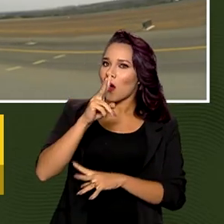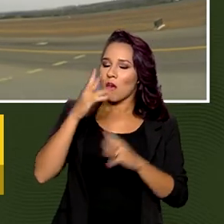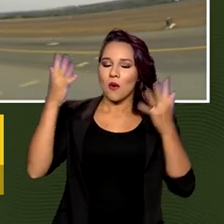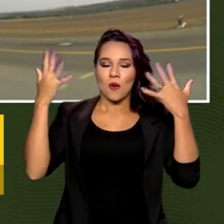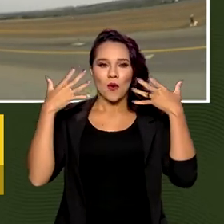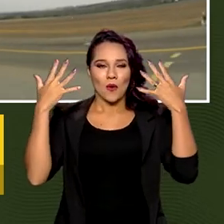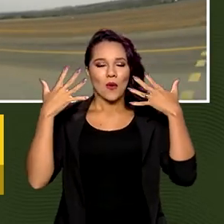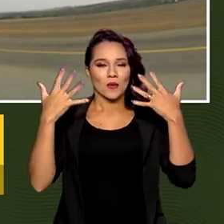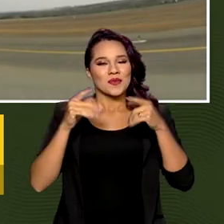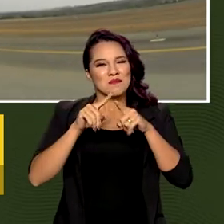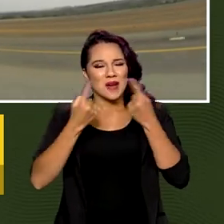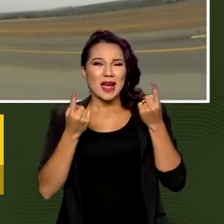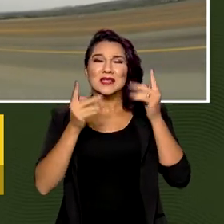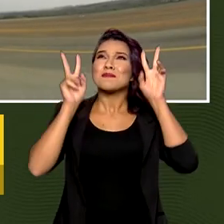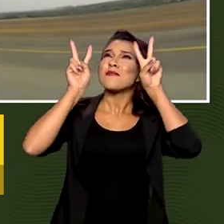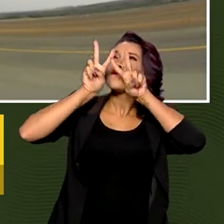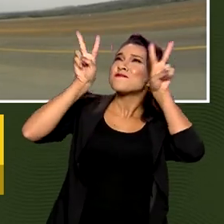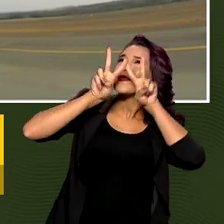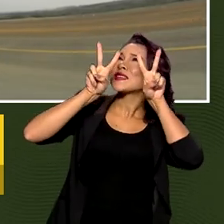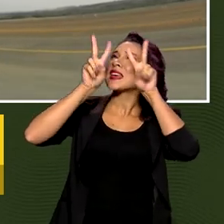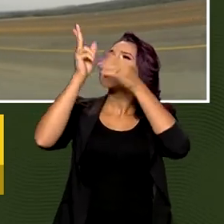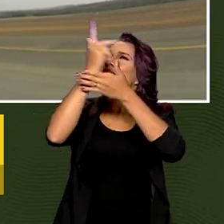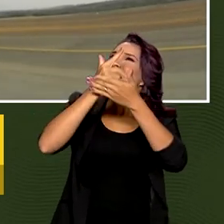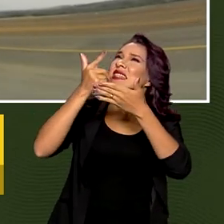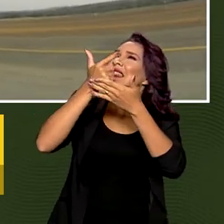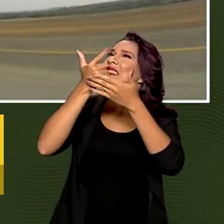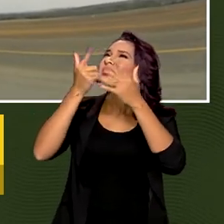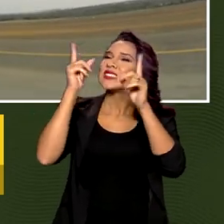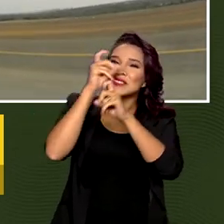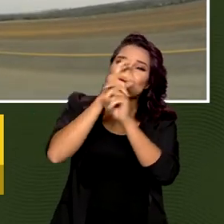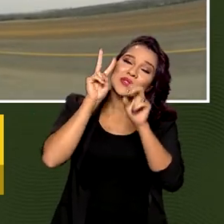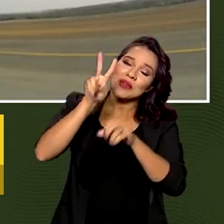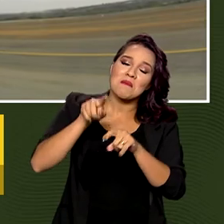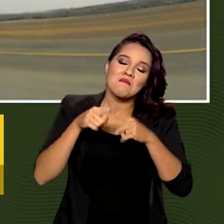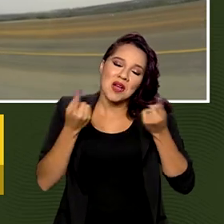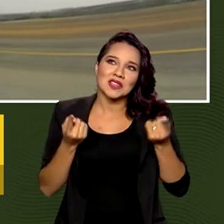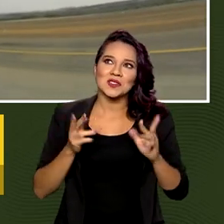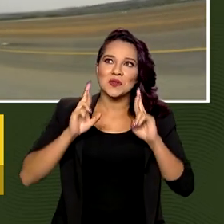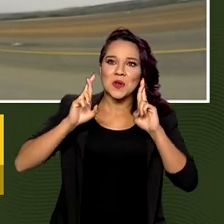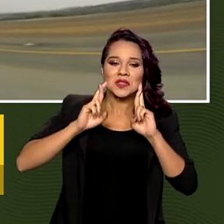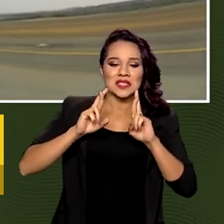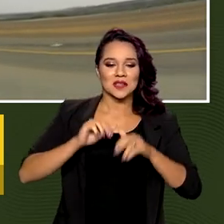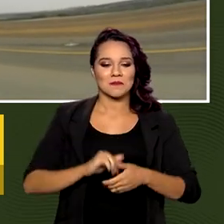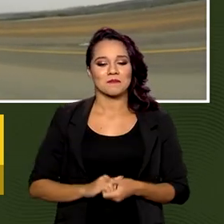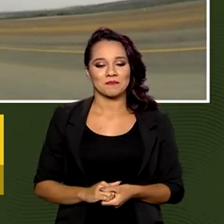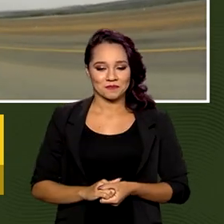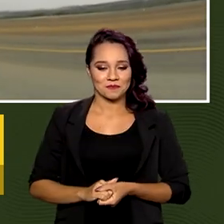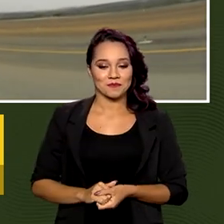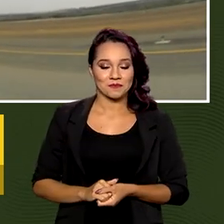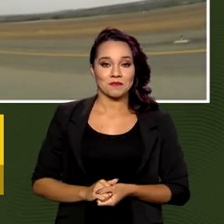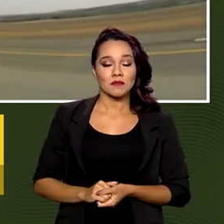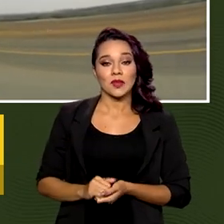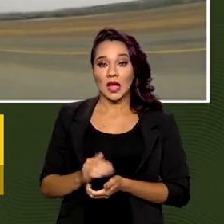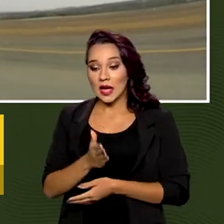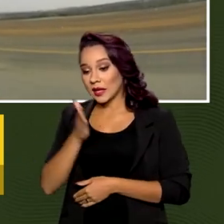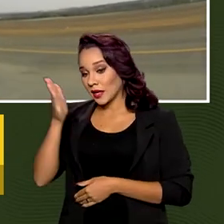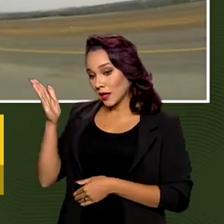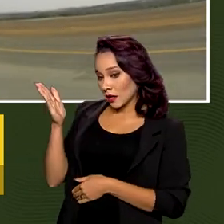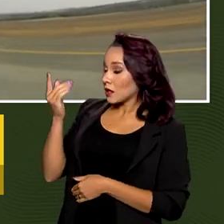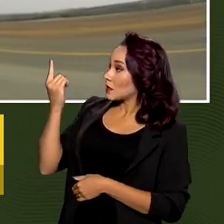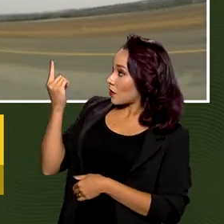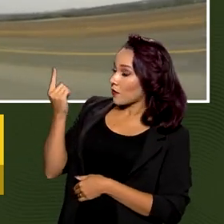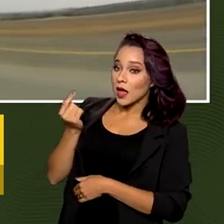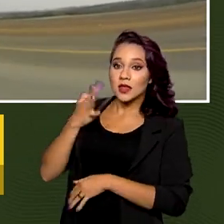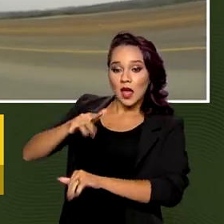ameno, mas afeta um pouco a visibilidade desses 200 anos. A gente segue acompanhando lá, Major, que segue em taxiano, não é isso? Isso, exatamente. Dentro de